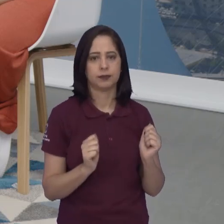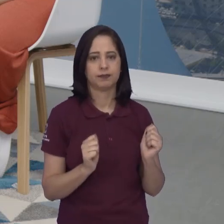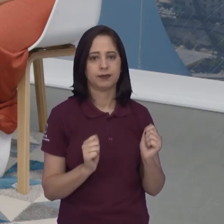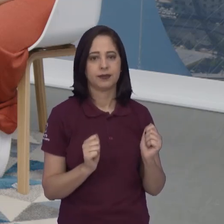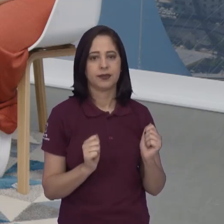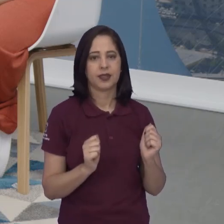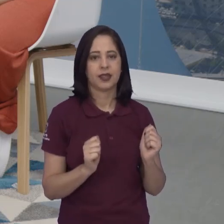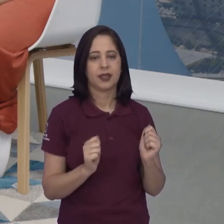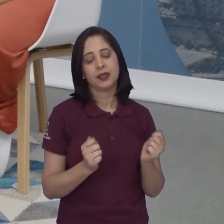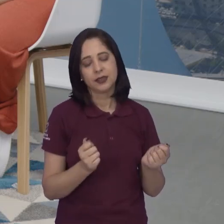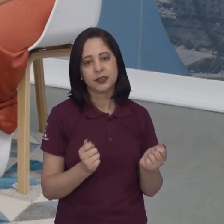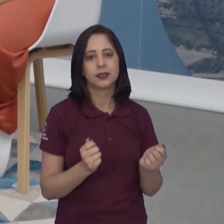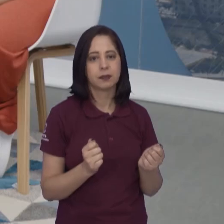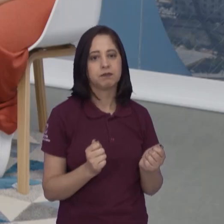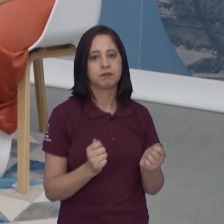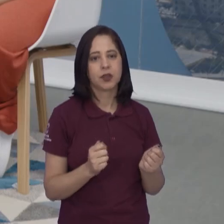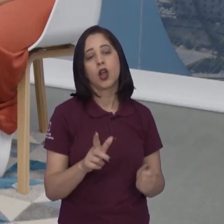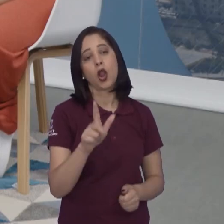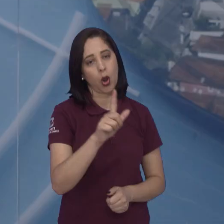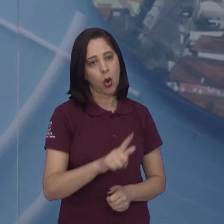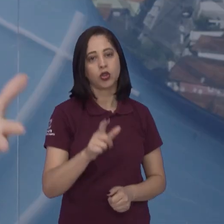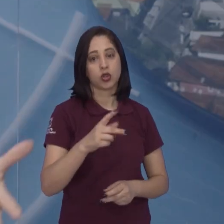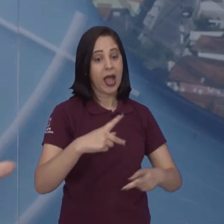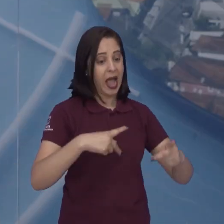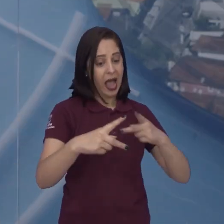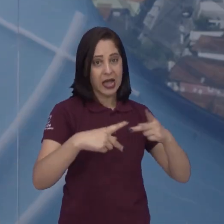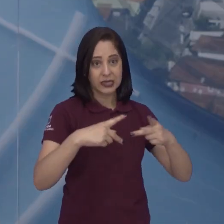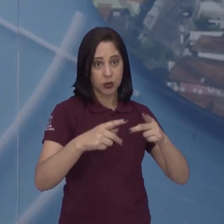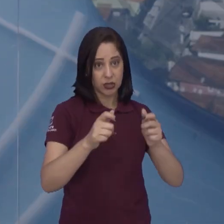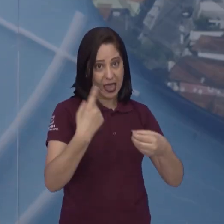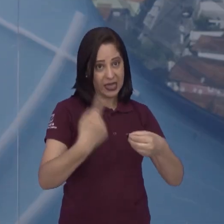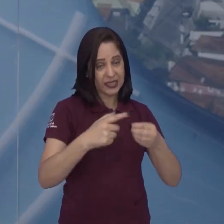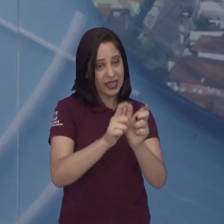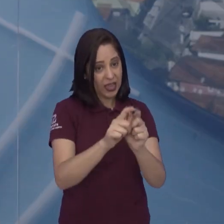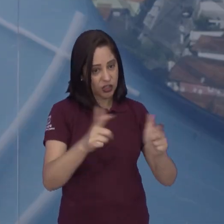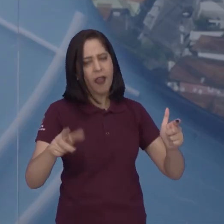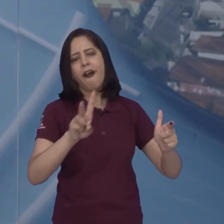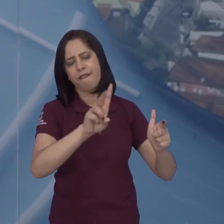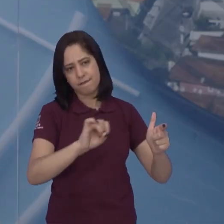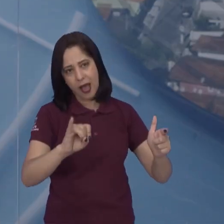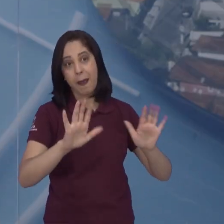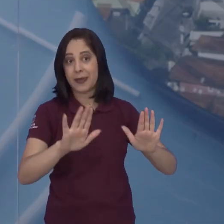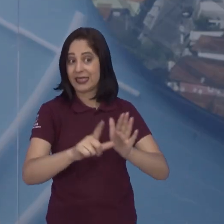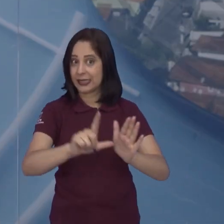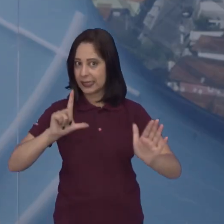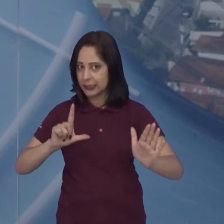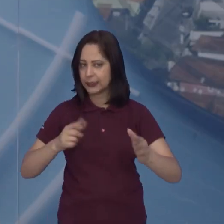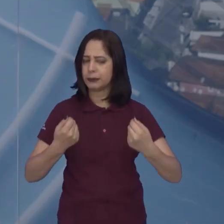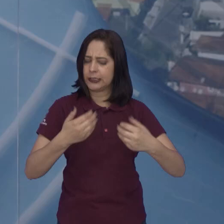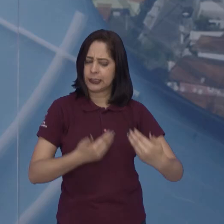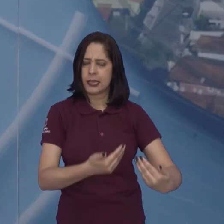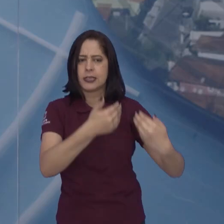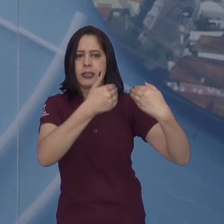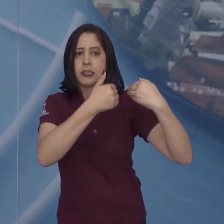esse progresso, esse crescimento tá aí, né? Não, é impossível freá-lo, mas é preciso ser feito com responsabilidade,